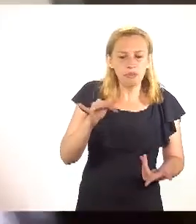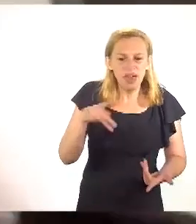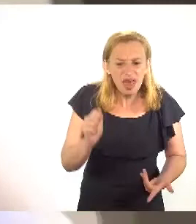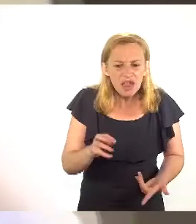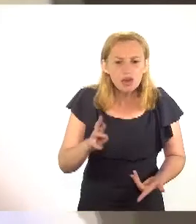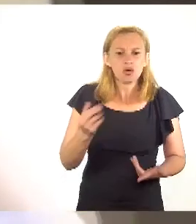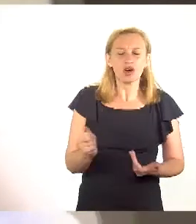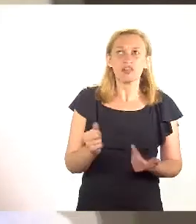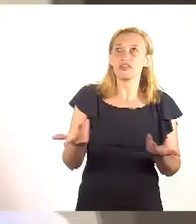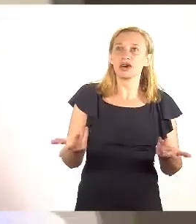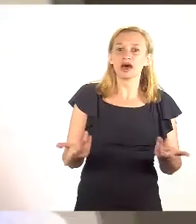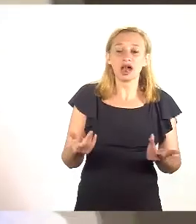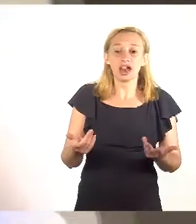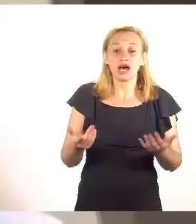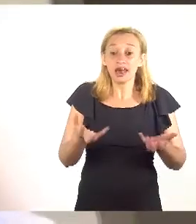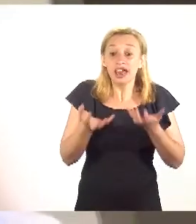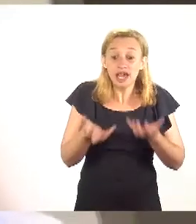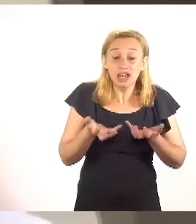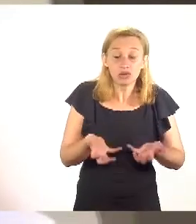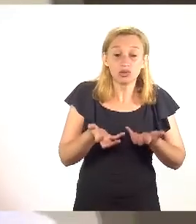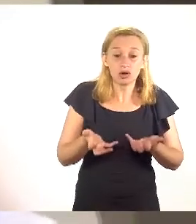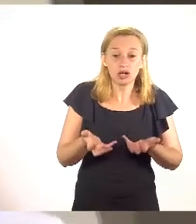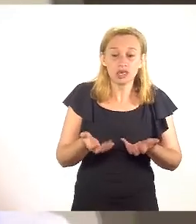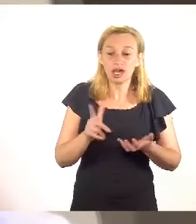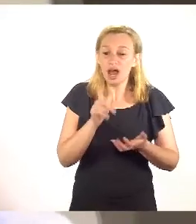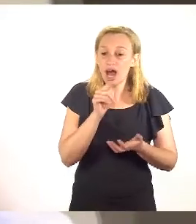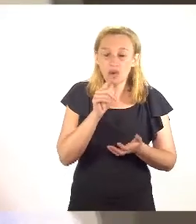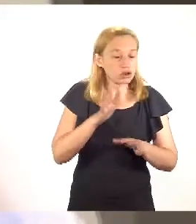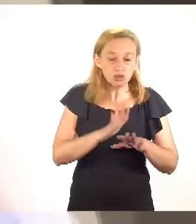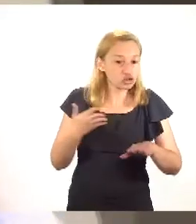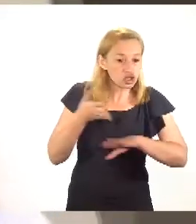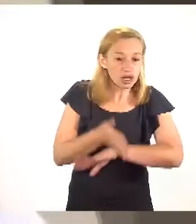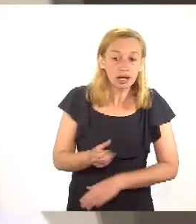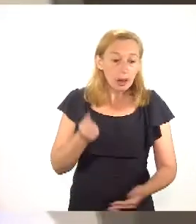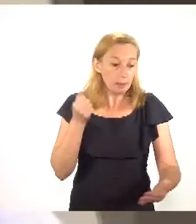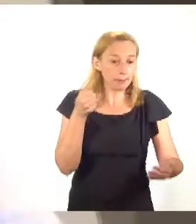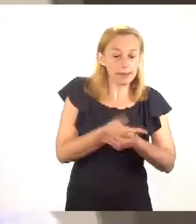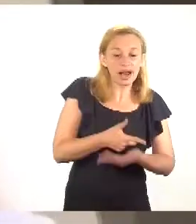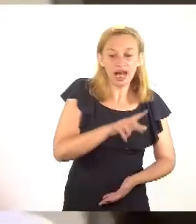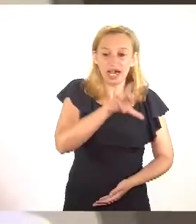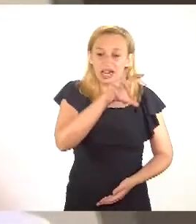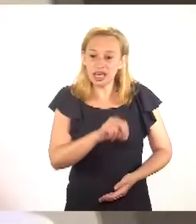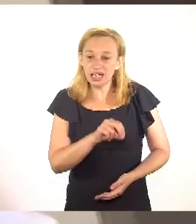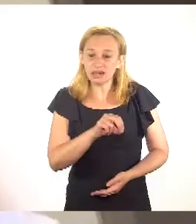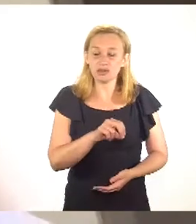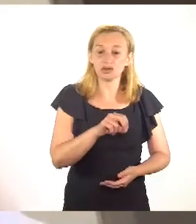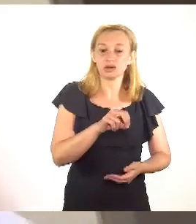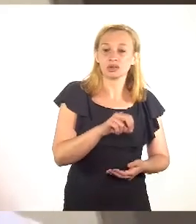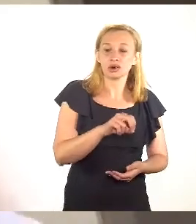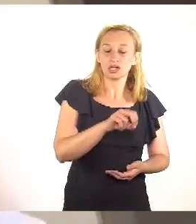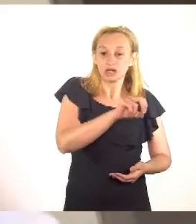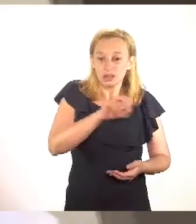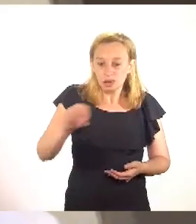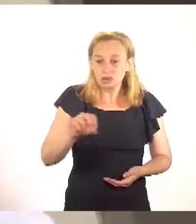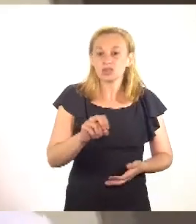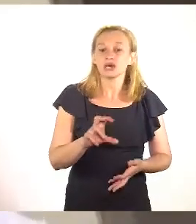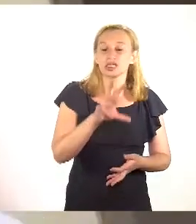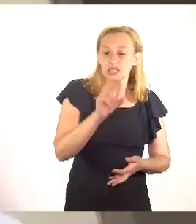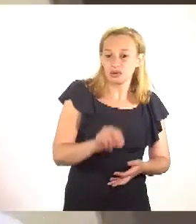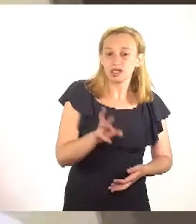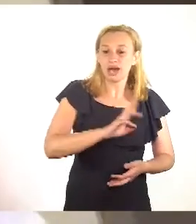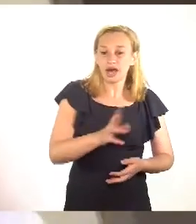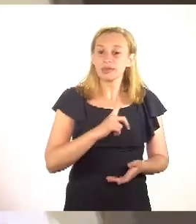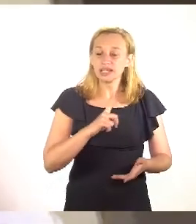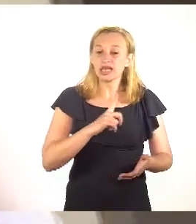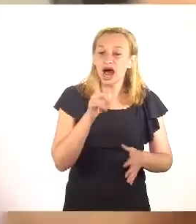alguém, e o povo tem que pagar R$40, R$50 em 500 litros de água para poder ter água potável na sua